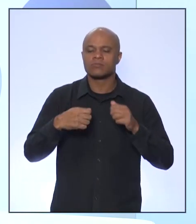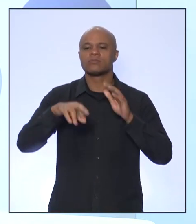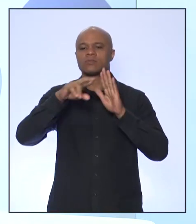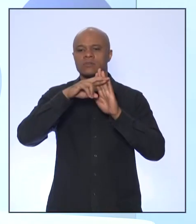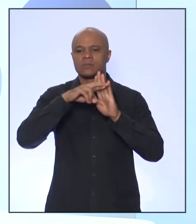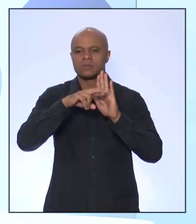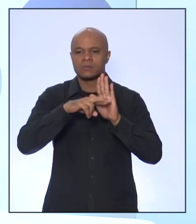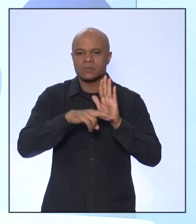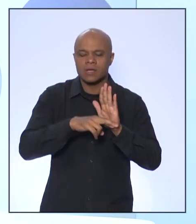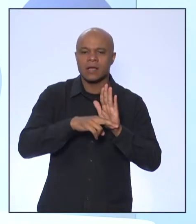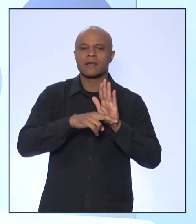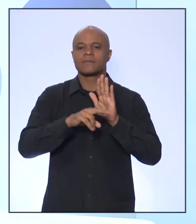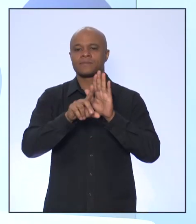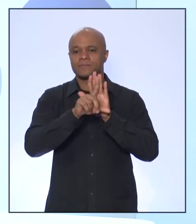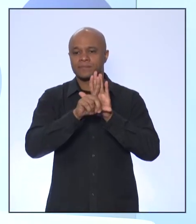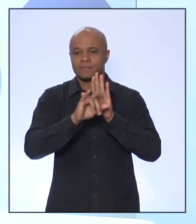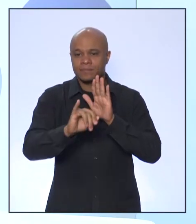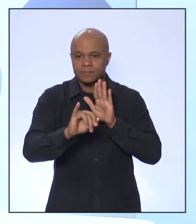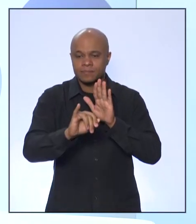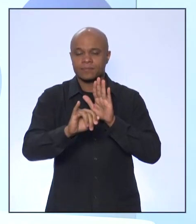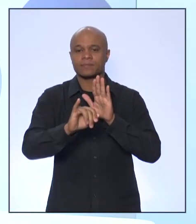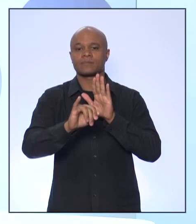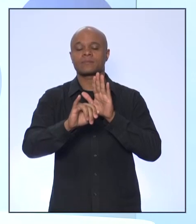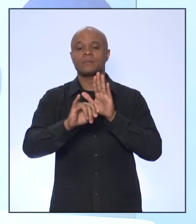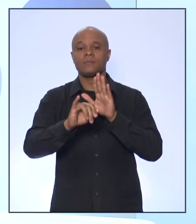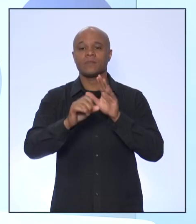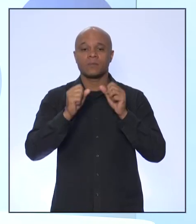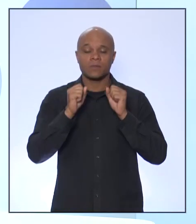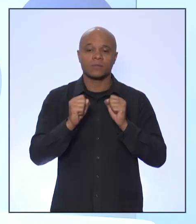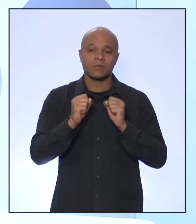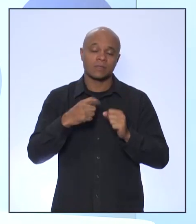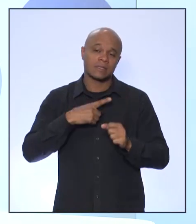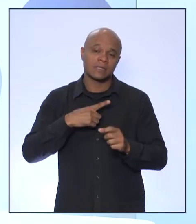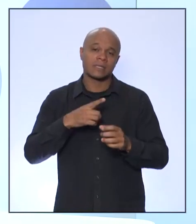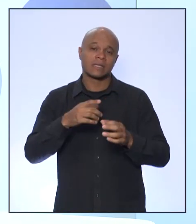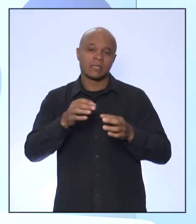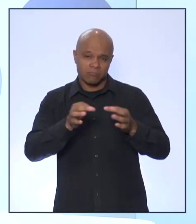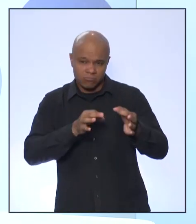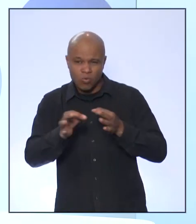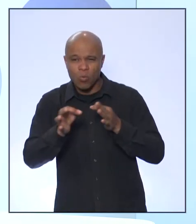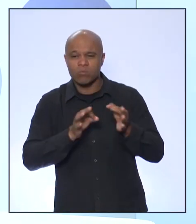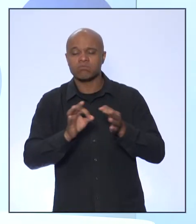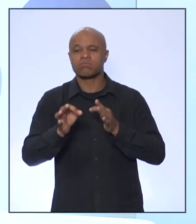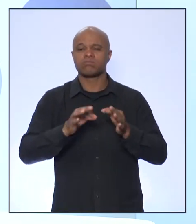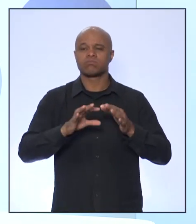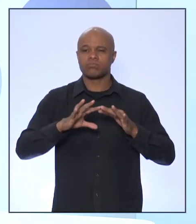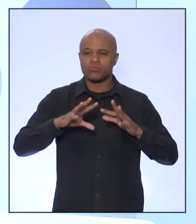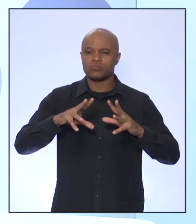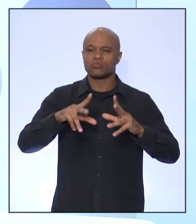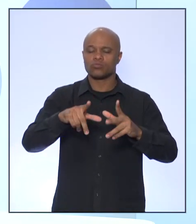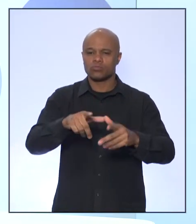para que as liberdades elas não extrapolem e não causem um caos, né, um tumulto.